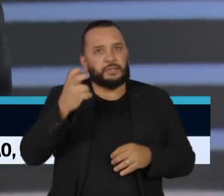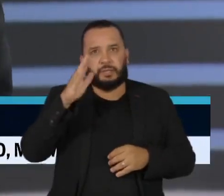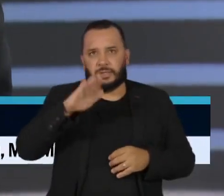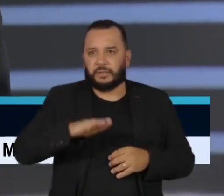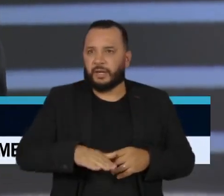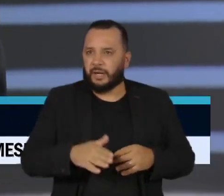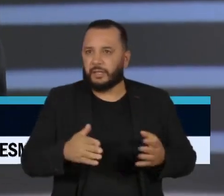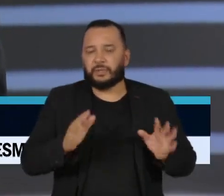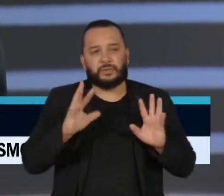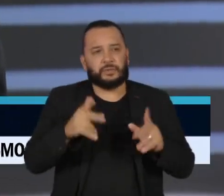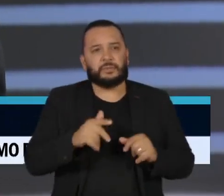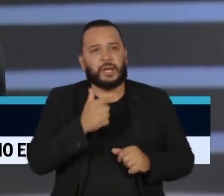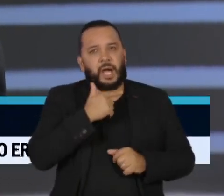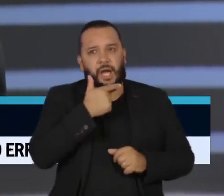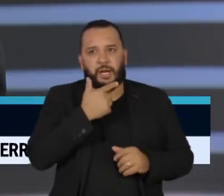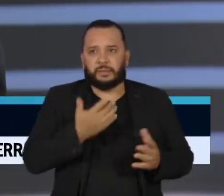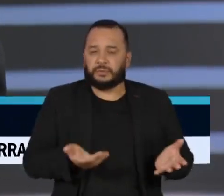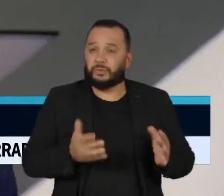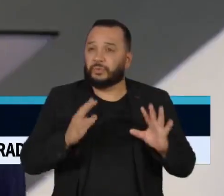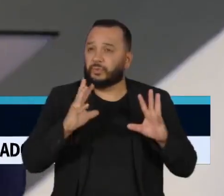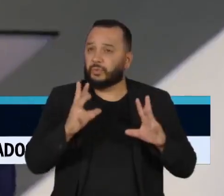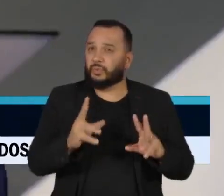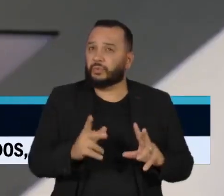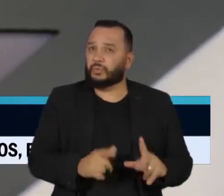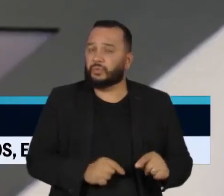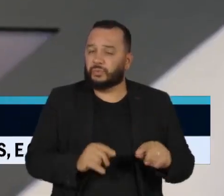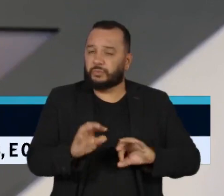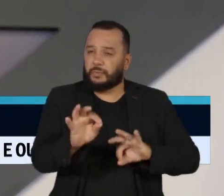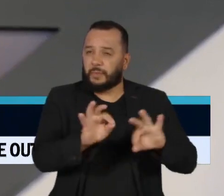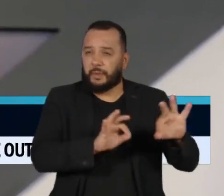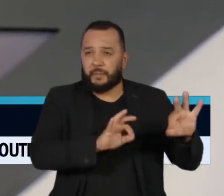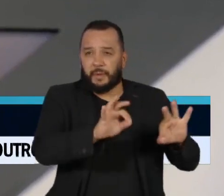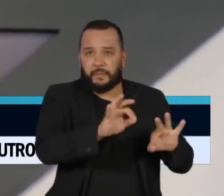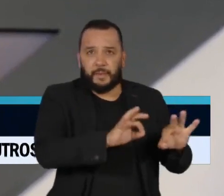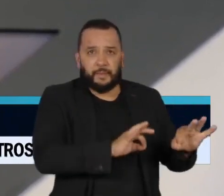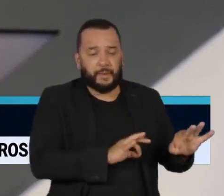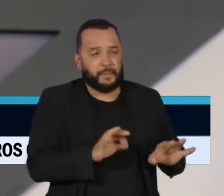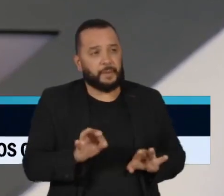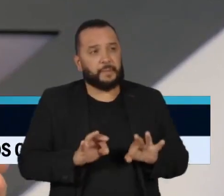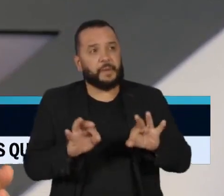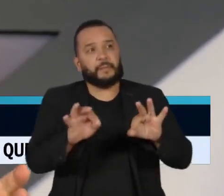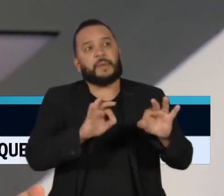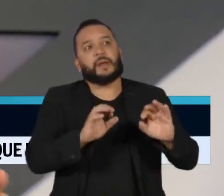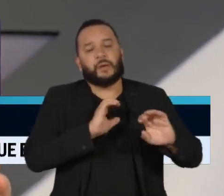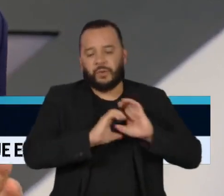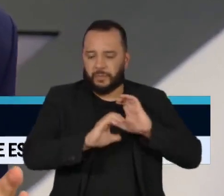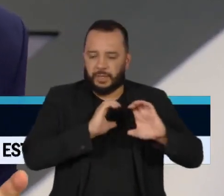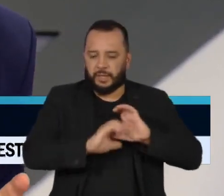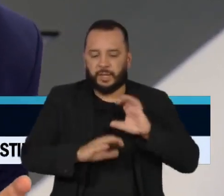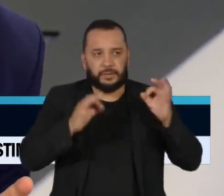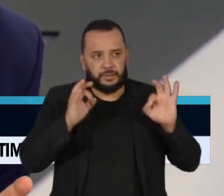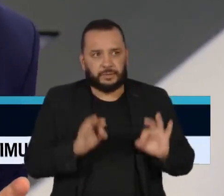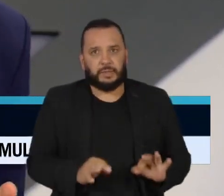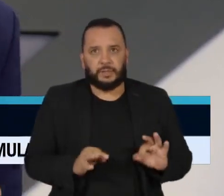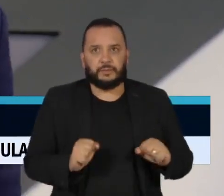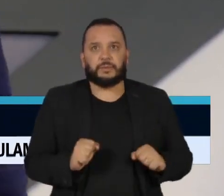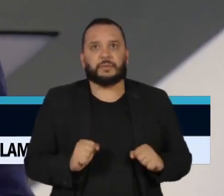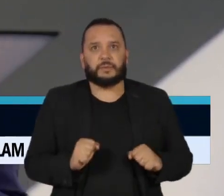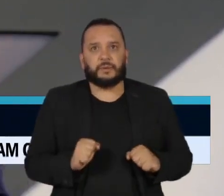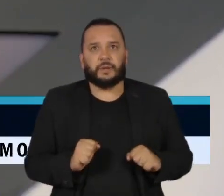todo mundo dá aquela risadinha tal tudo muito bem eu diria assim comunicado inclusive